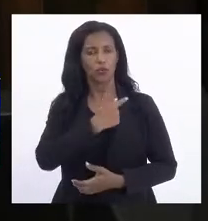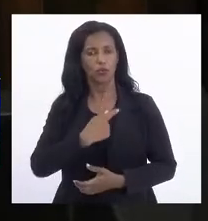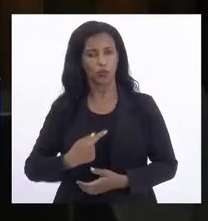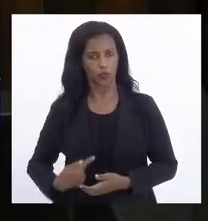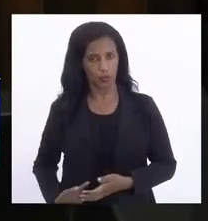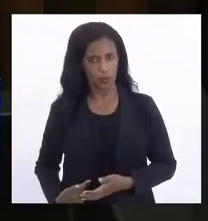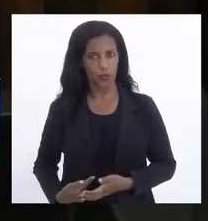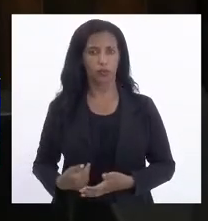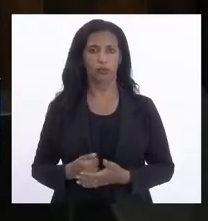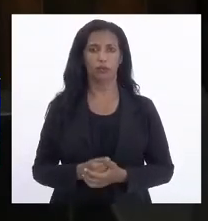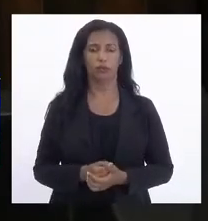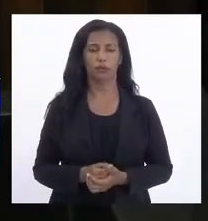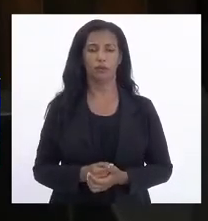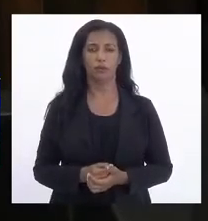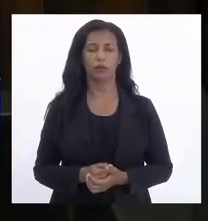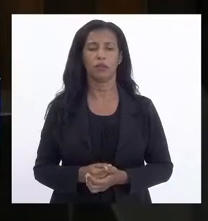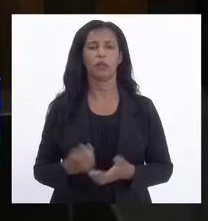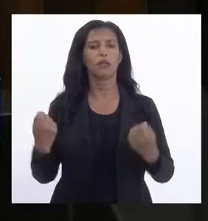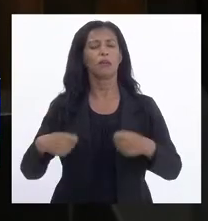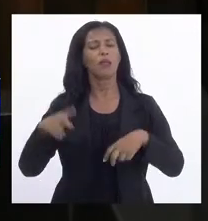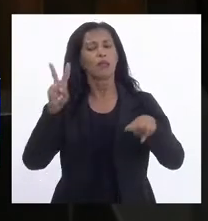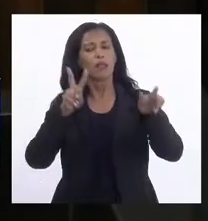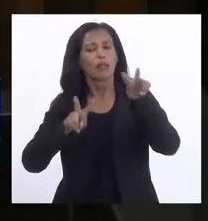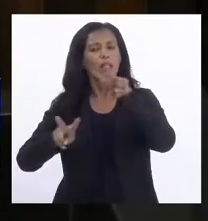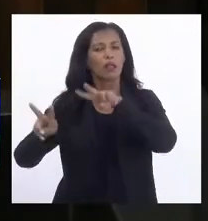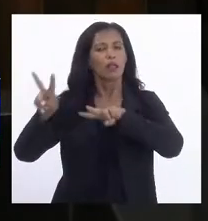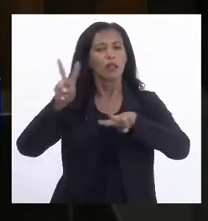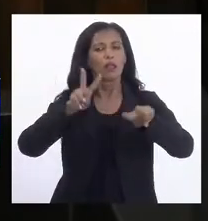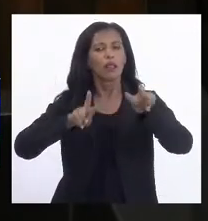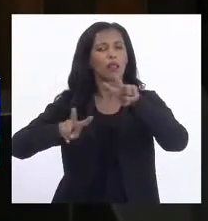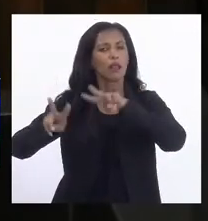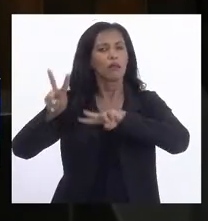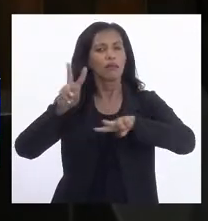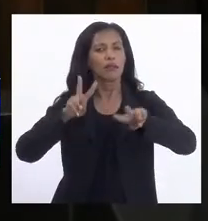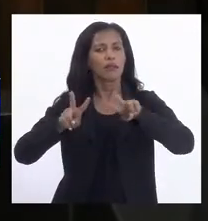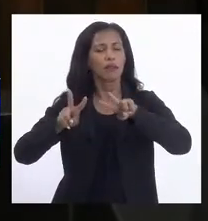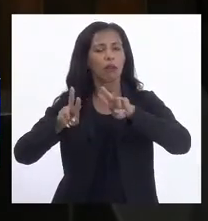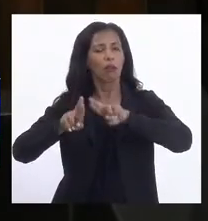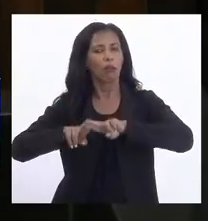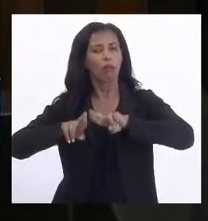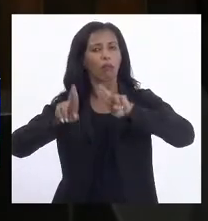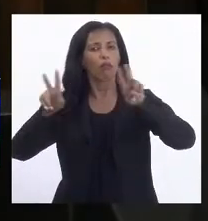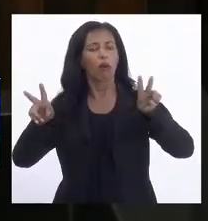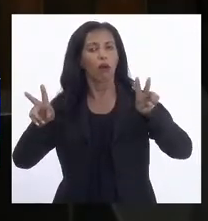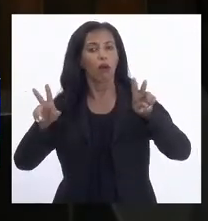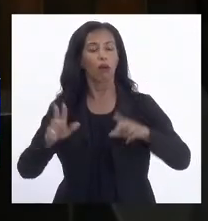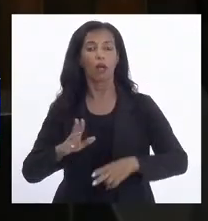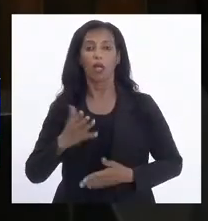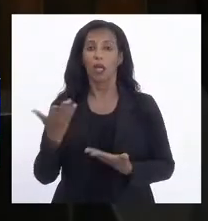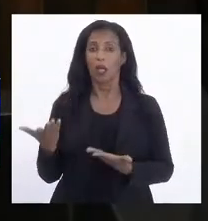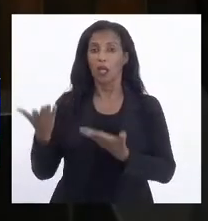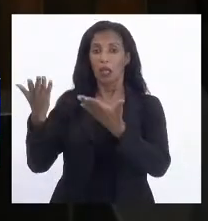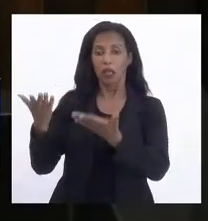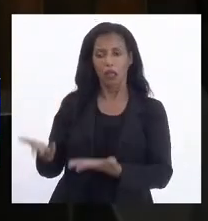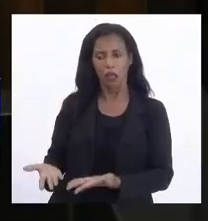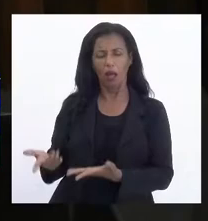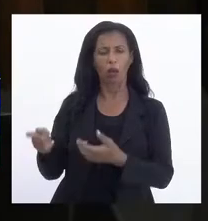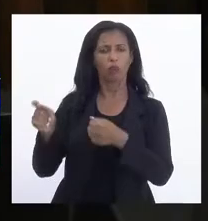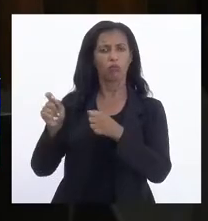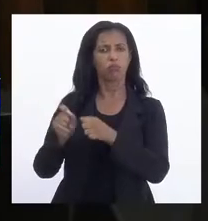governador que tenha a visão de estadista e não aquele que